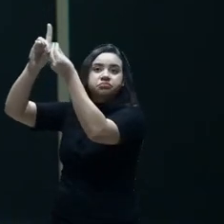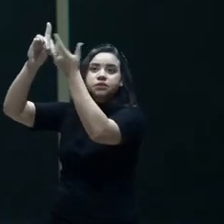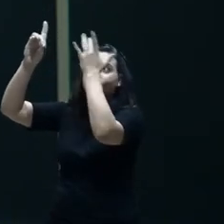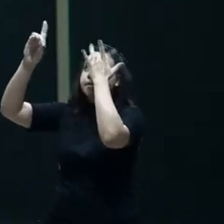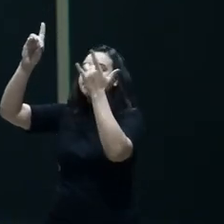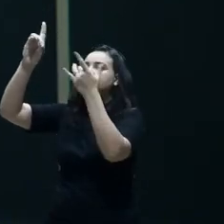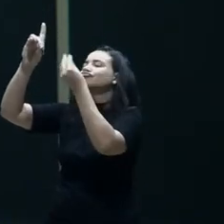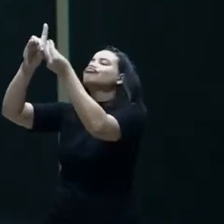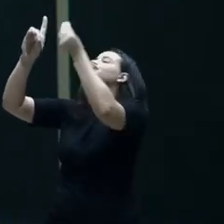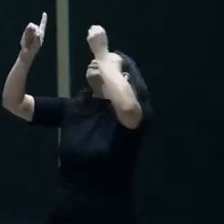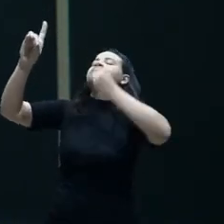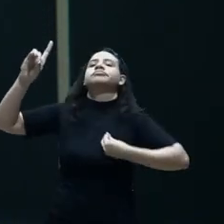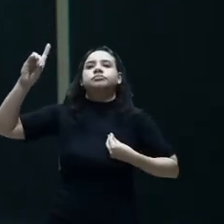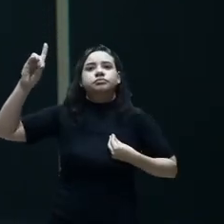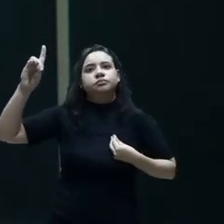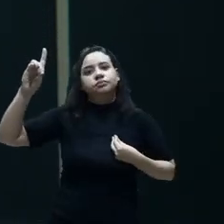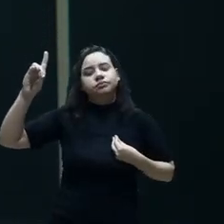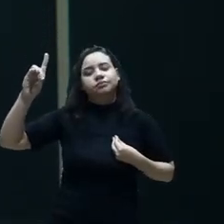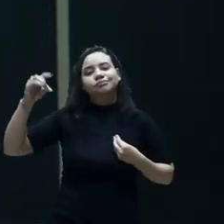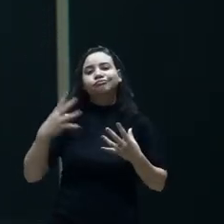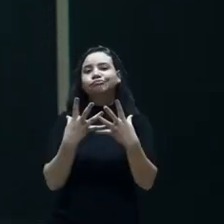Muitos de nós estamos fazendo isso.